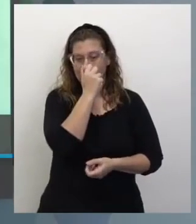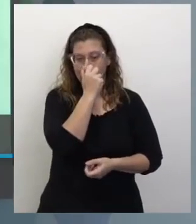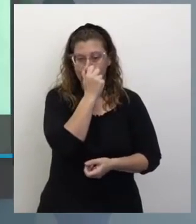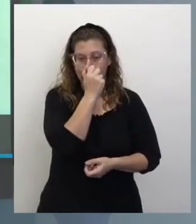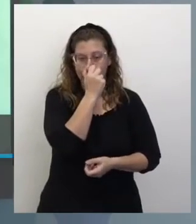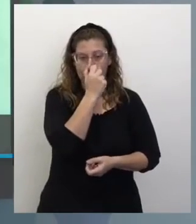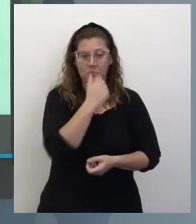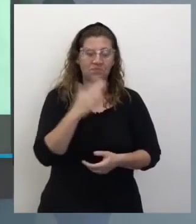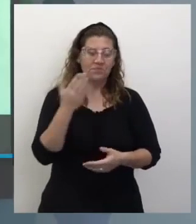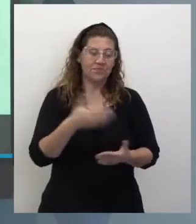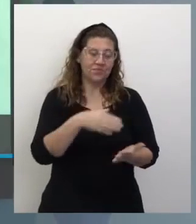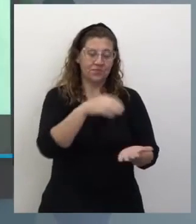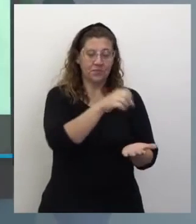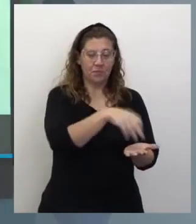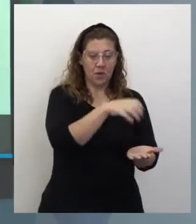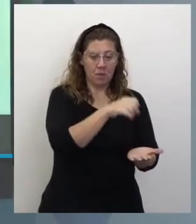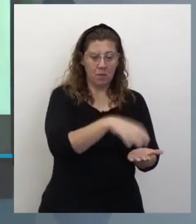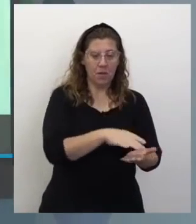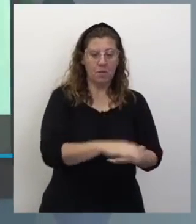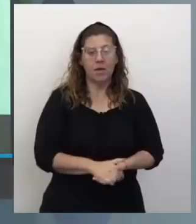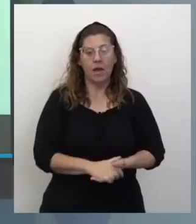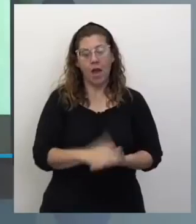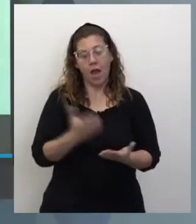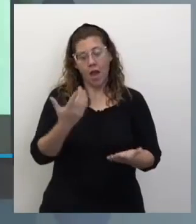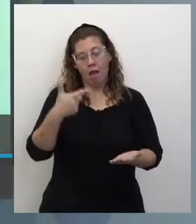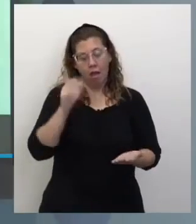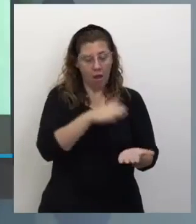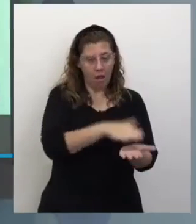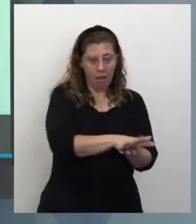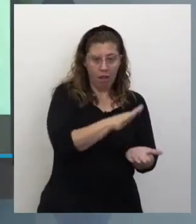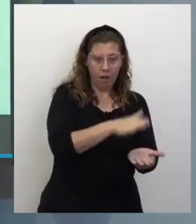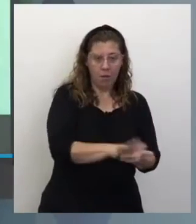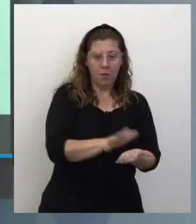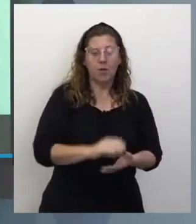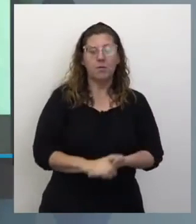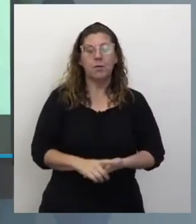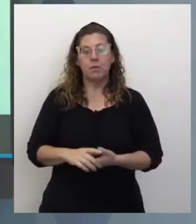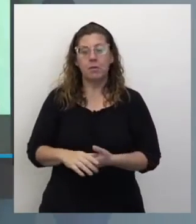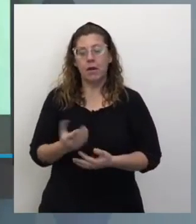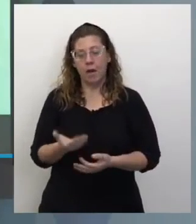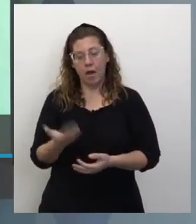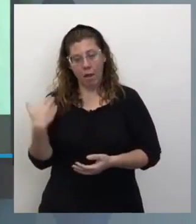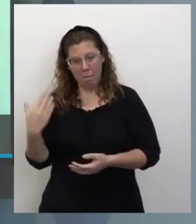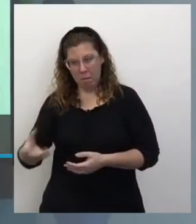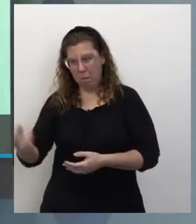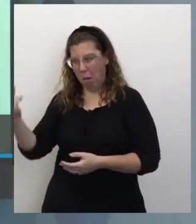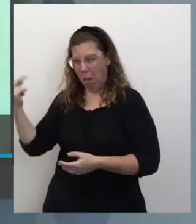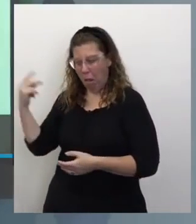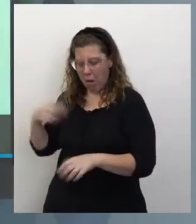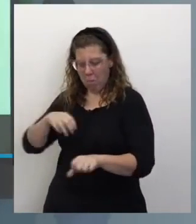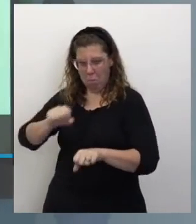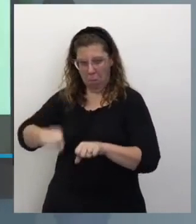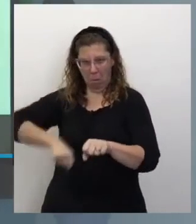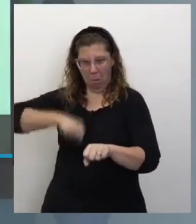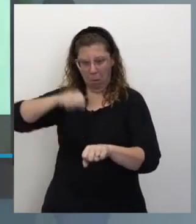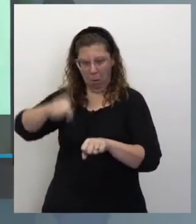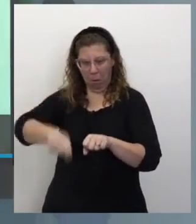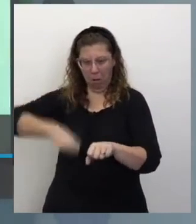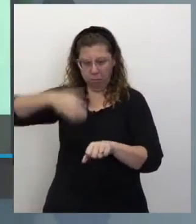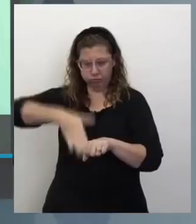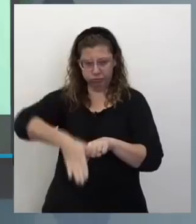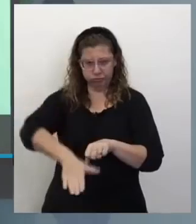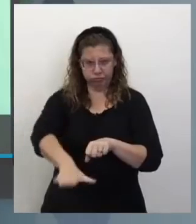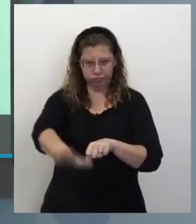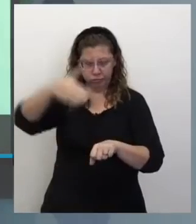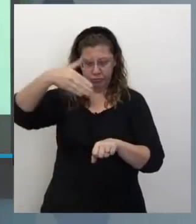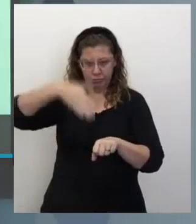aí em vez de imprimir as provas, né, colocava lá naquela máquina chamada mimeógrafo. Deve ter na escola, quando a gente voltar no presencial